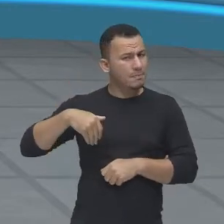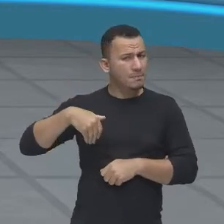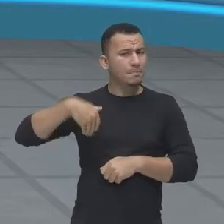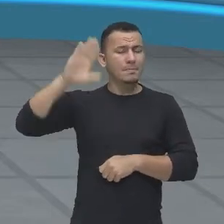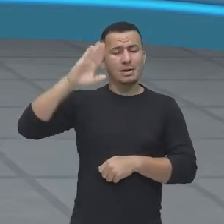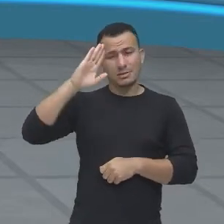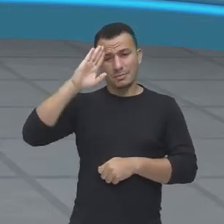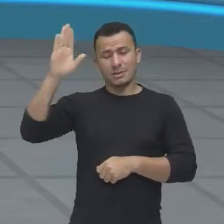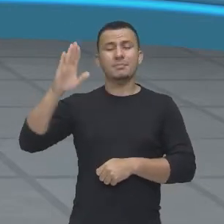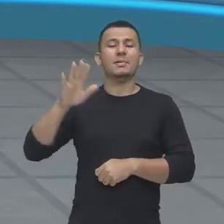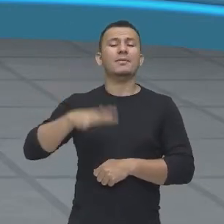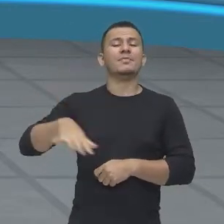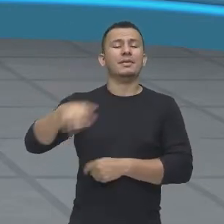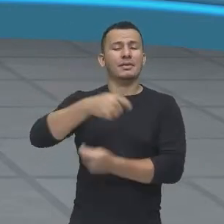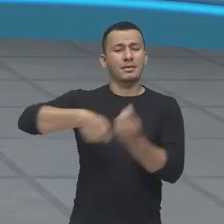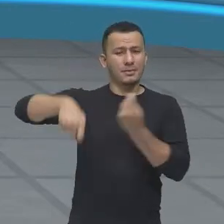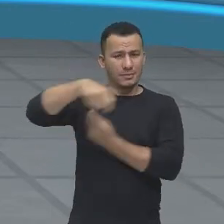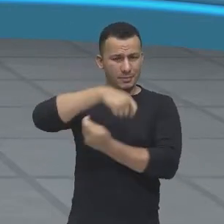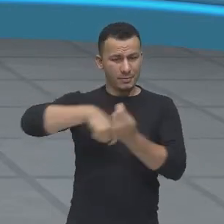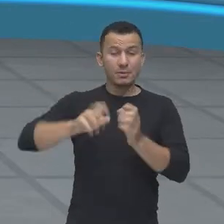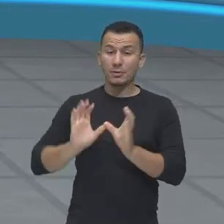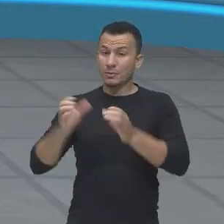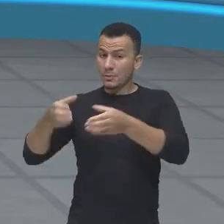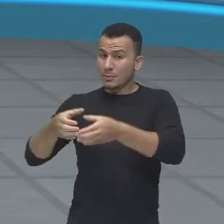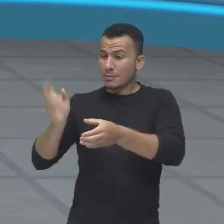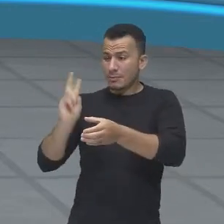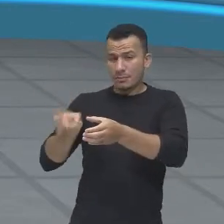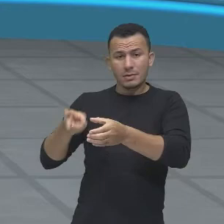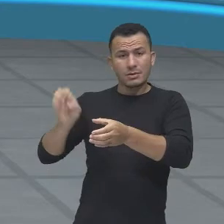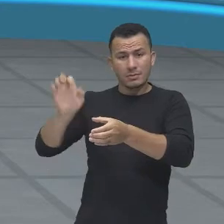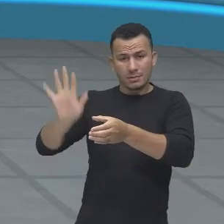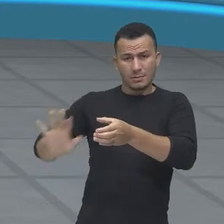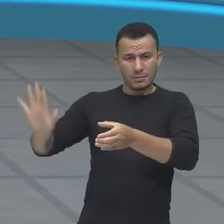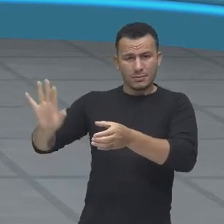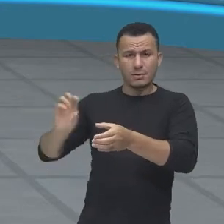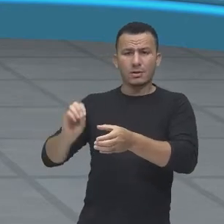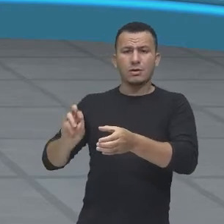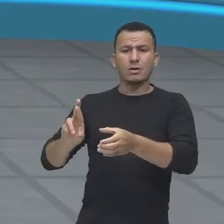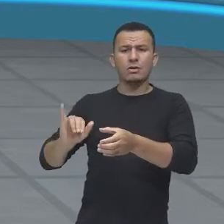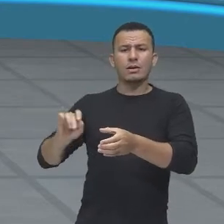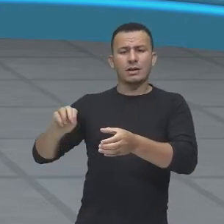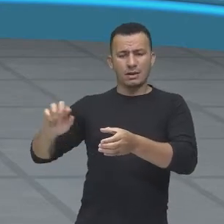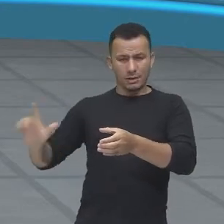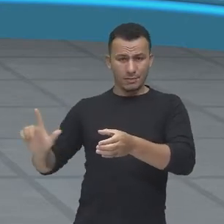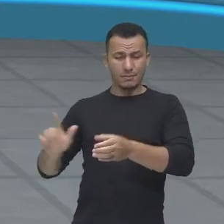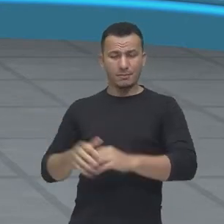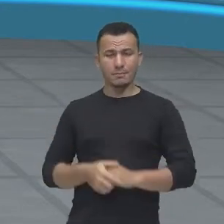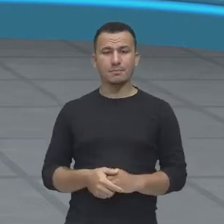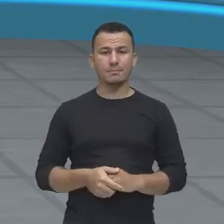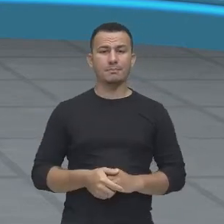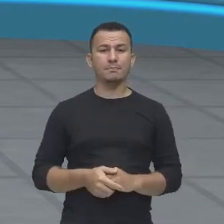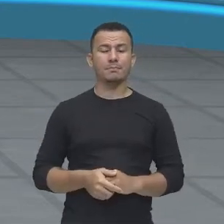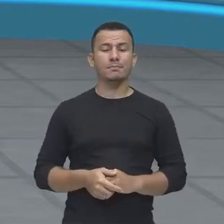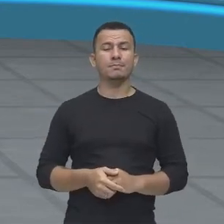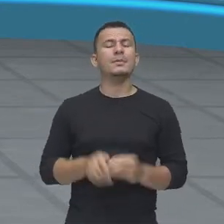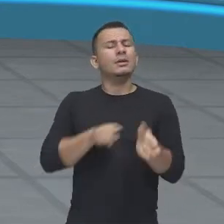destaques, né, na economia desse grupo de países da Europa Oriental. Vamos continuar, pessoal, então, verificando aí